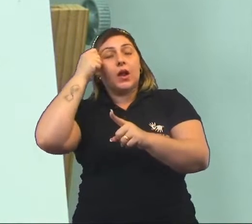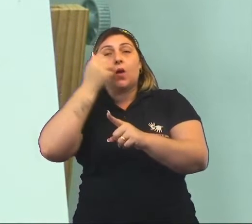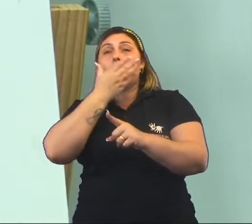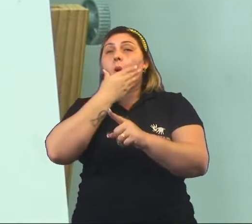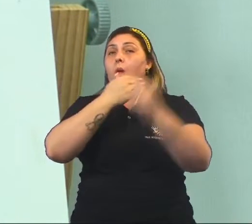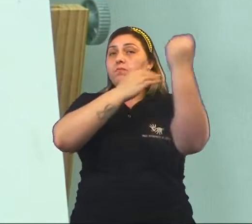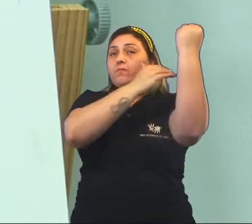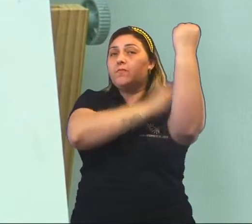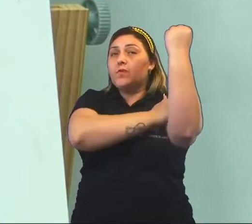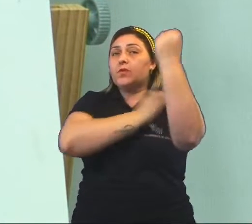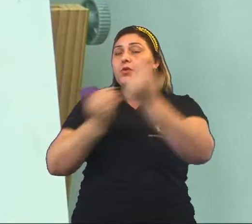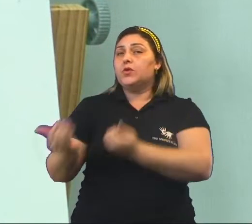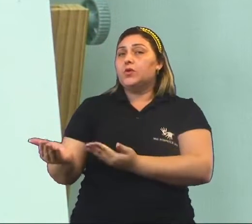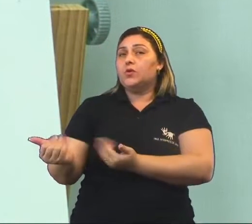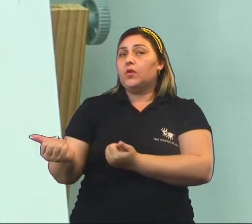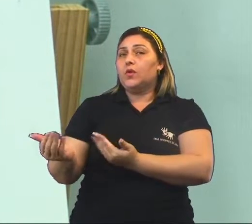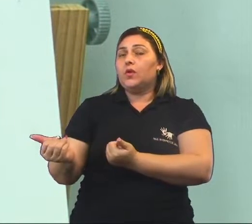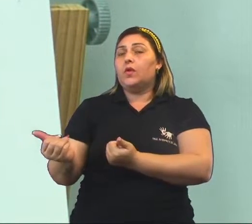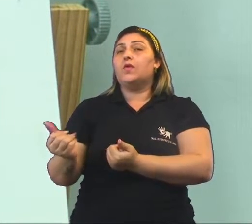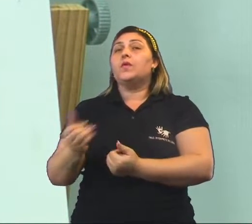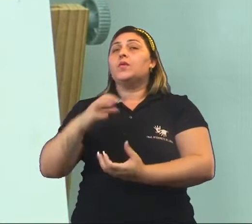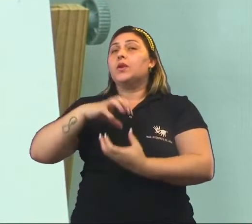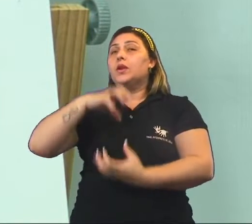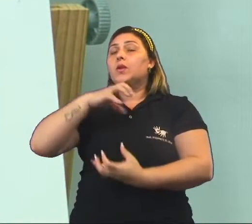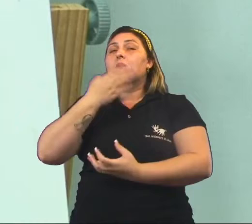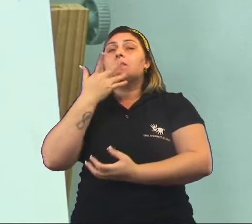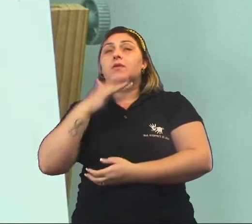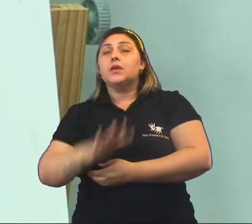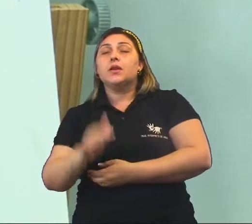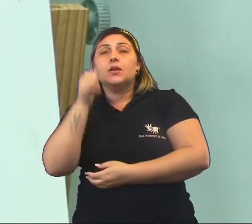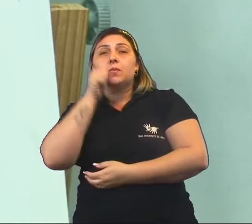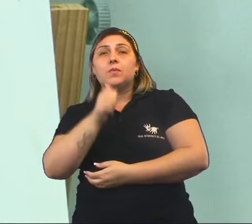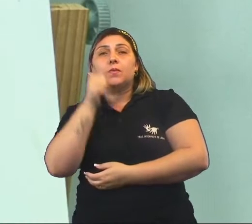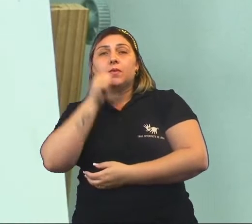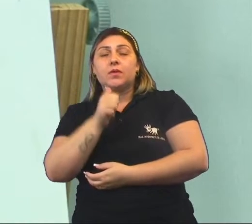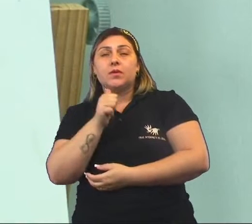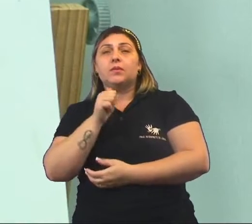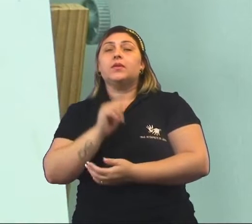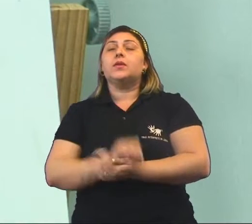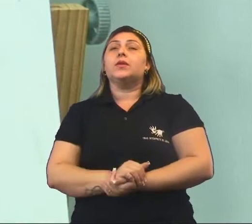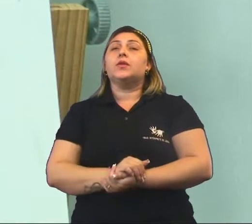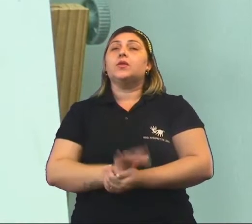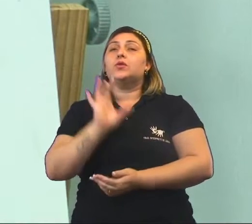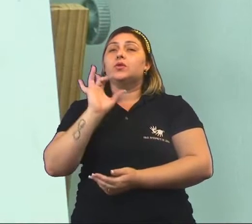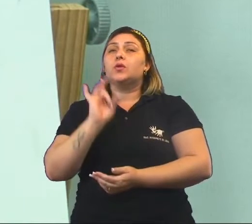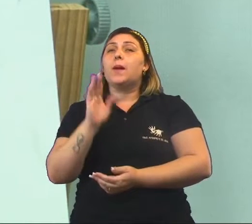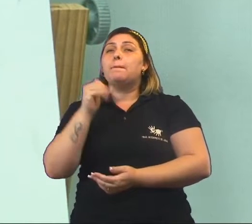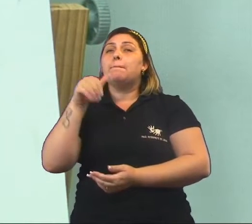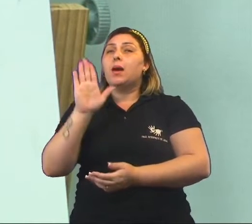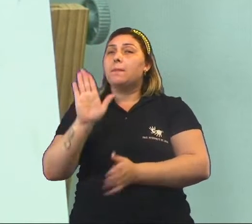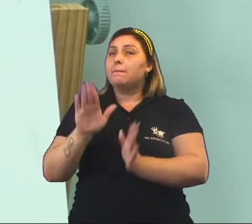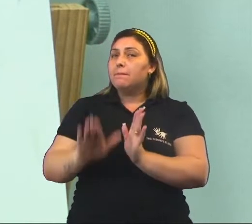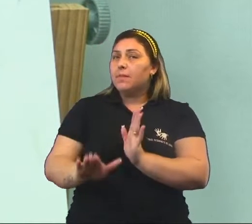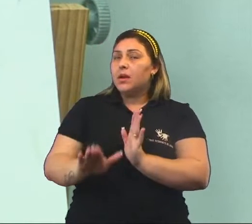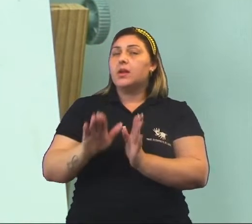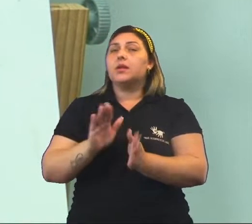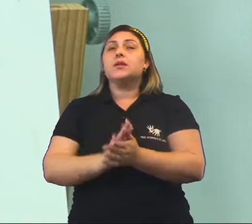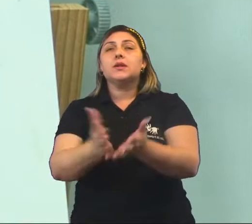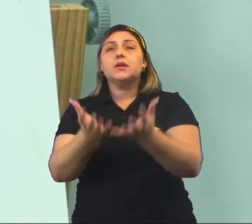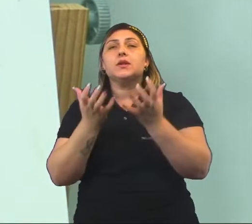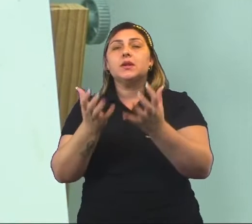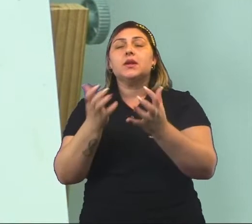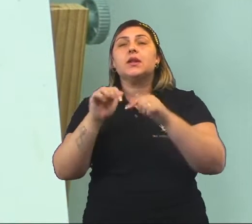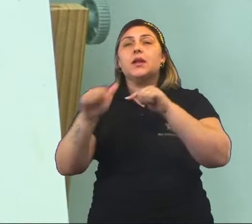homem, forte e jovem, porque os idosos e crianças e as mulheres não eram poupados. Eles só eram mais baratos, porque eles